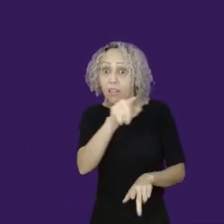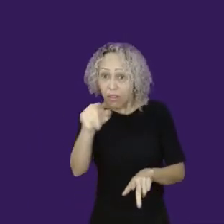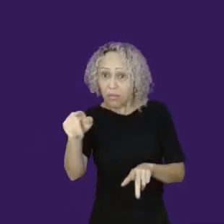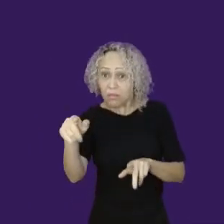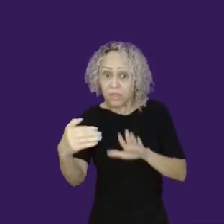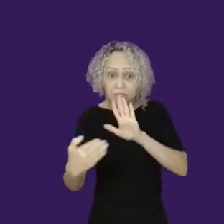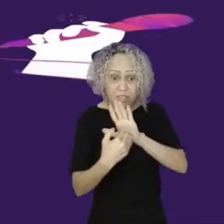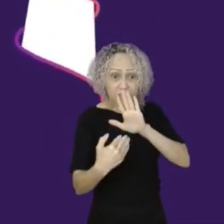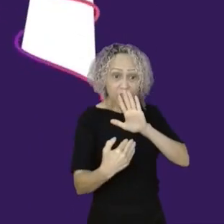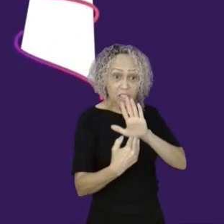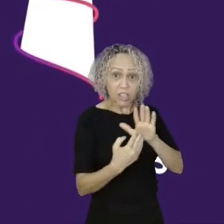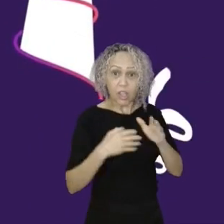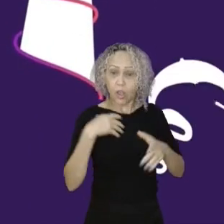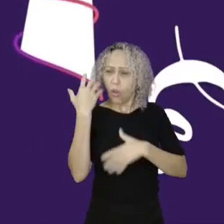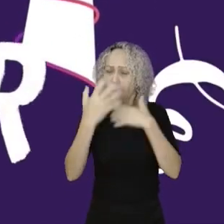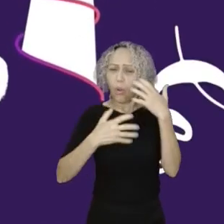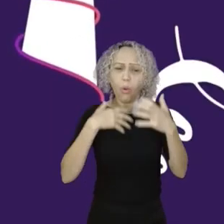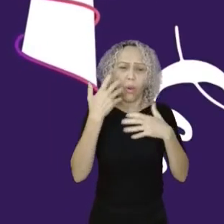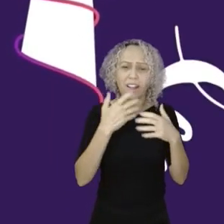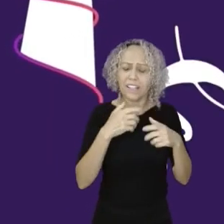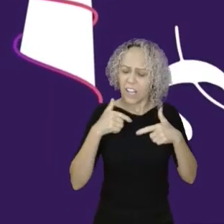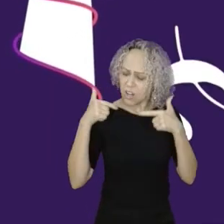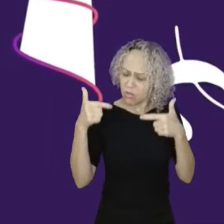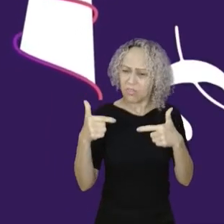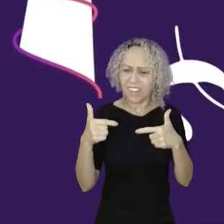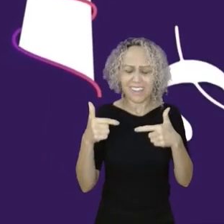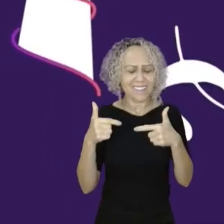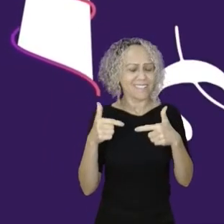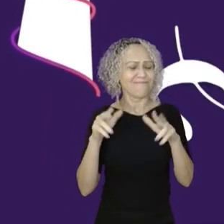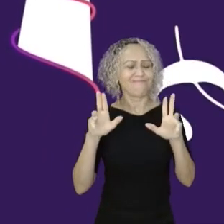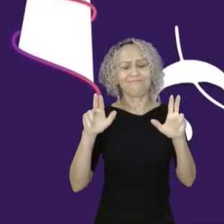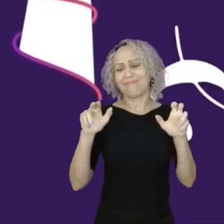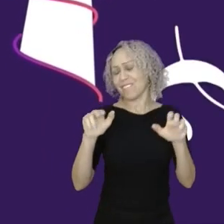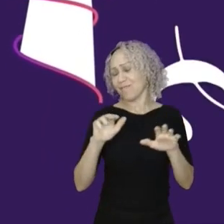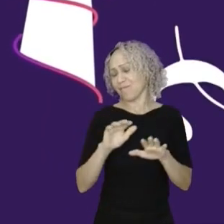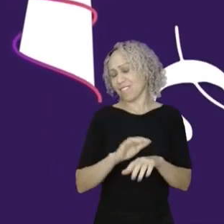Ninguém vai me impedir de cantar e lutar.